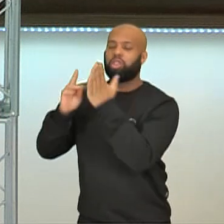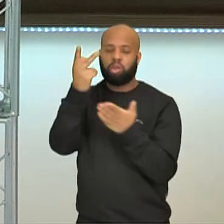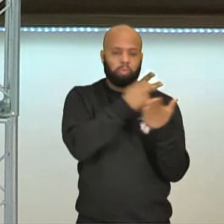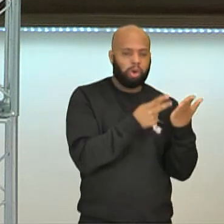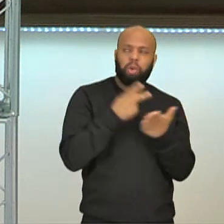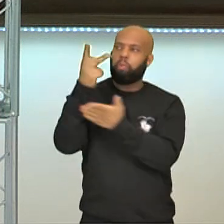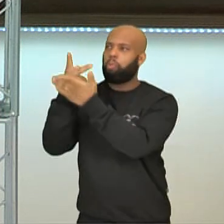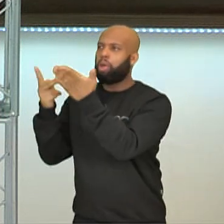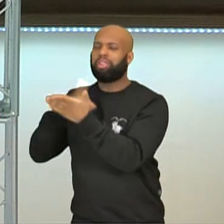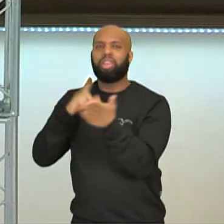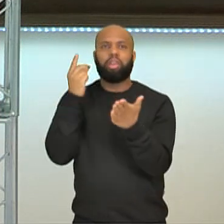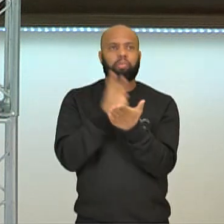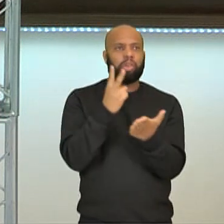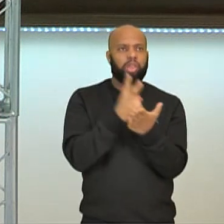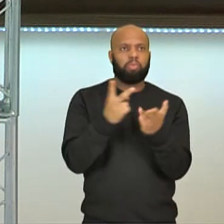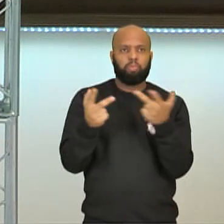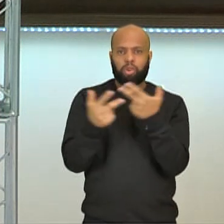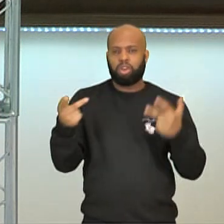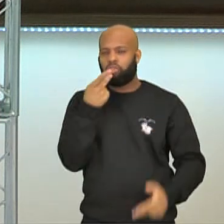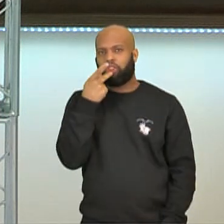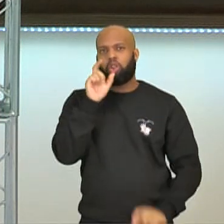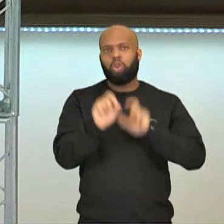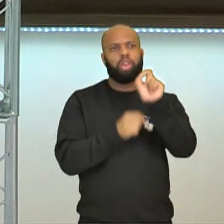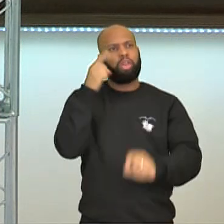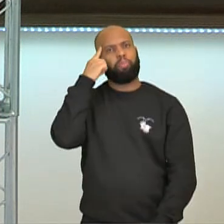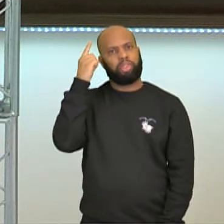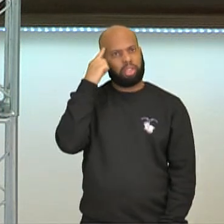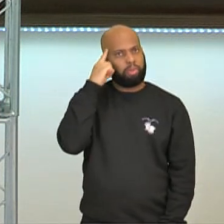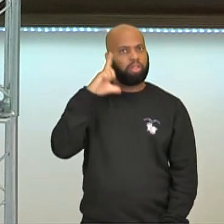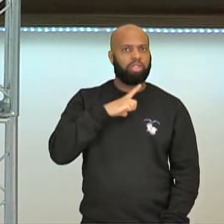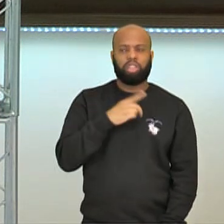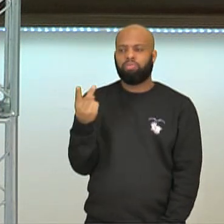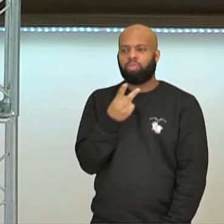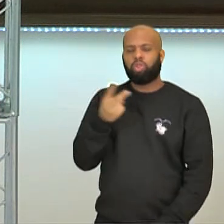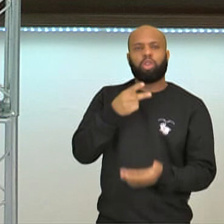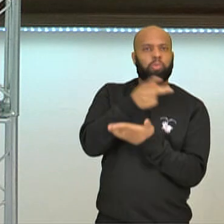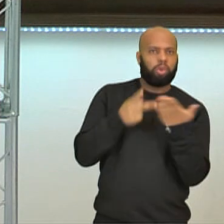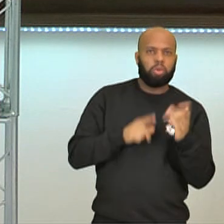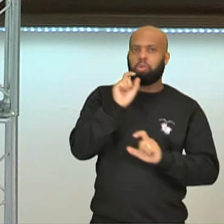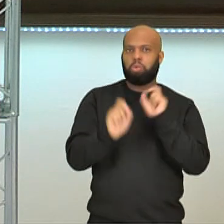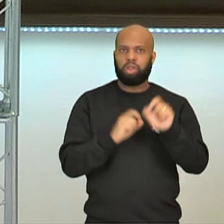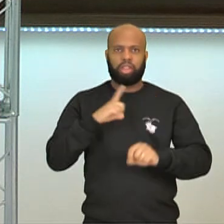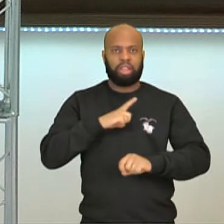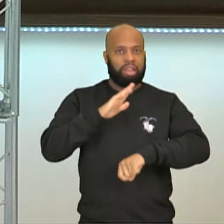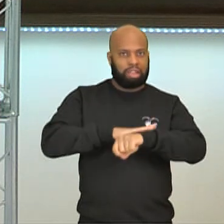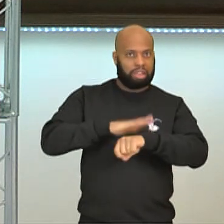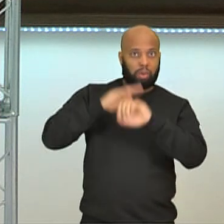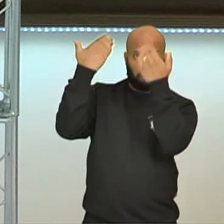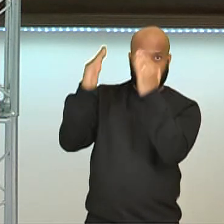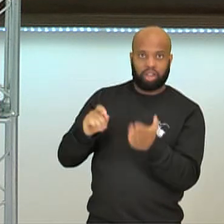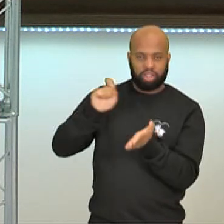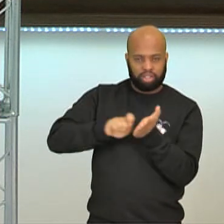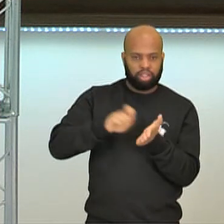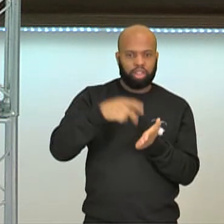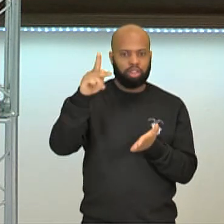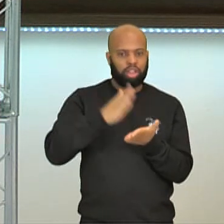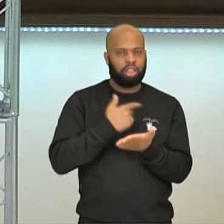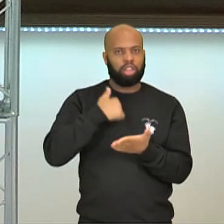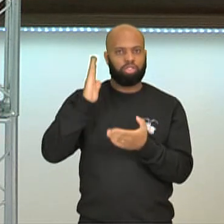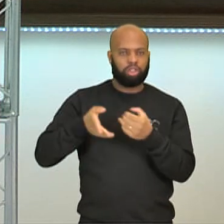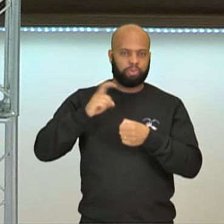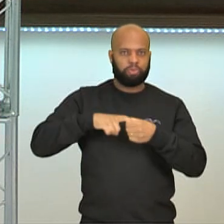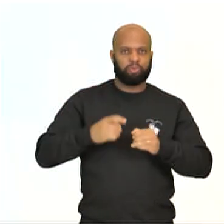mesma questão sendo abordada. Que ideia é comum entre esses dois poemas? Analise, escreva no seu caderno